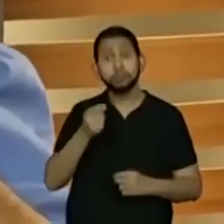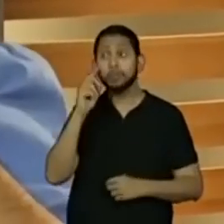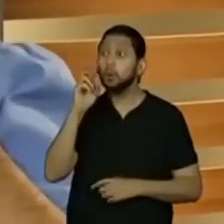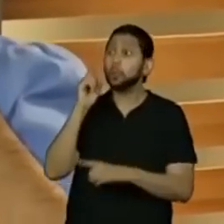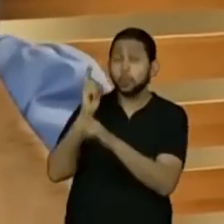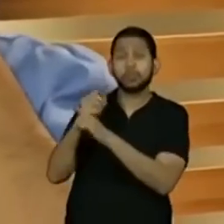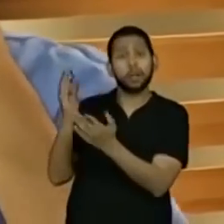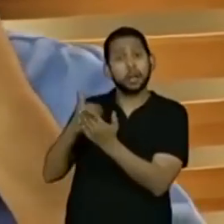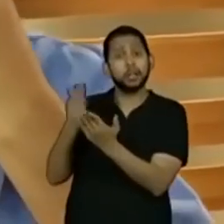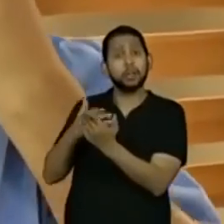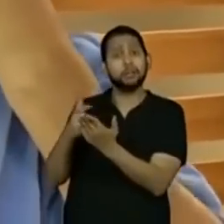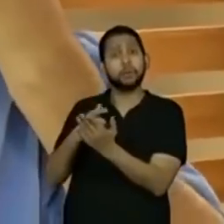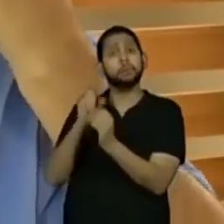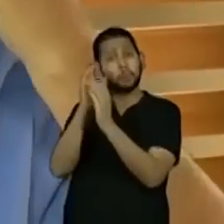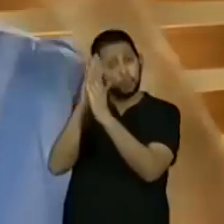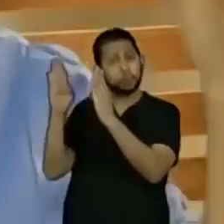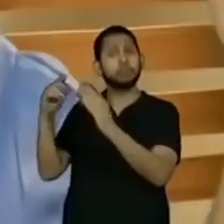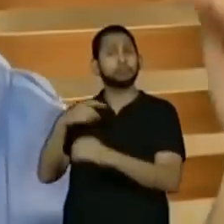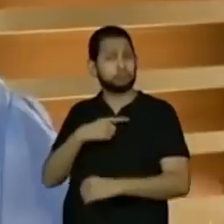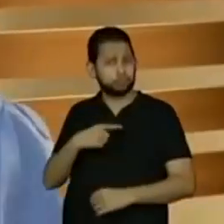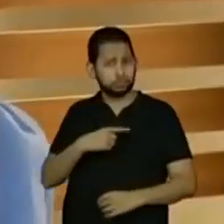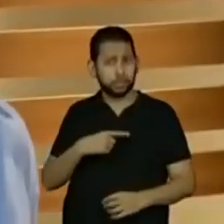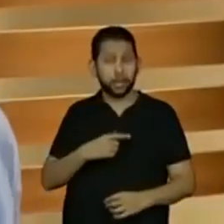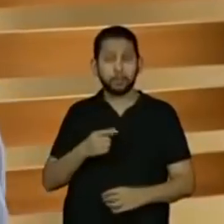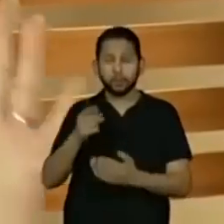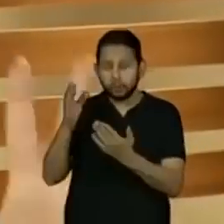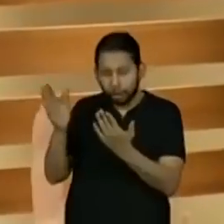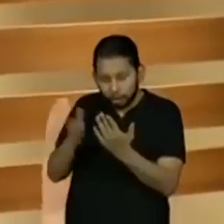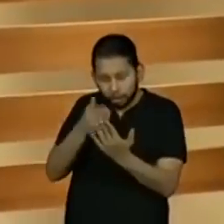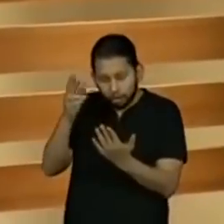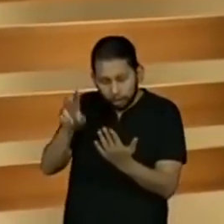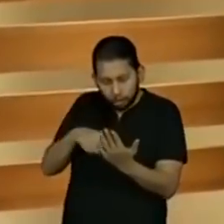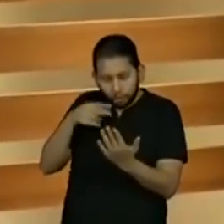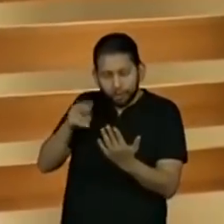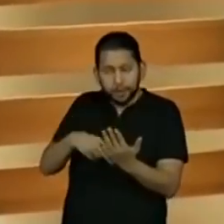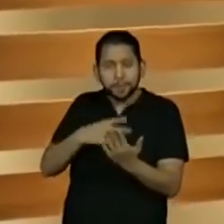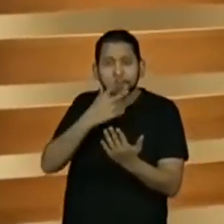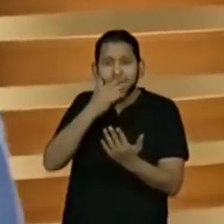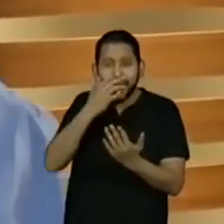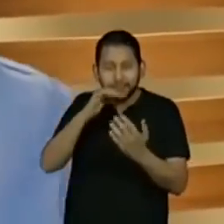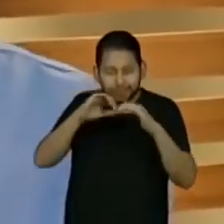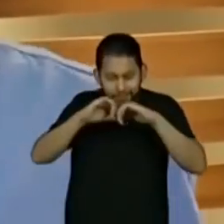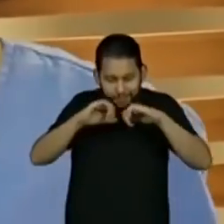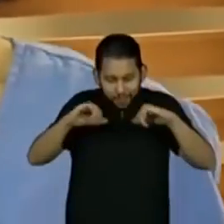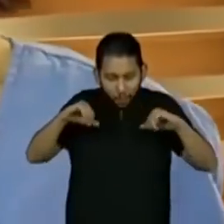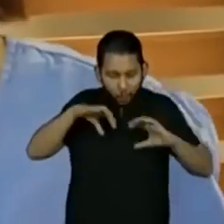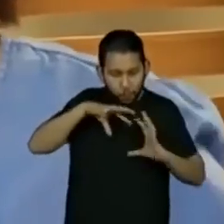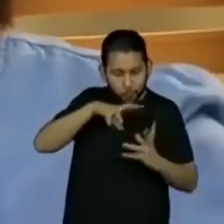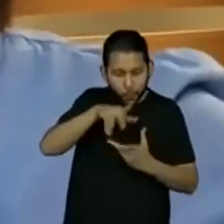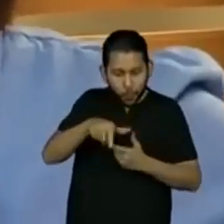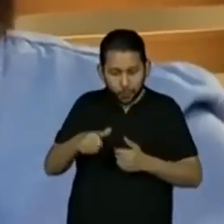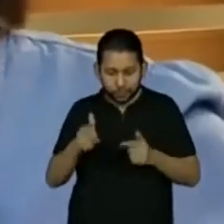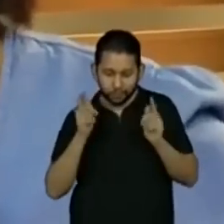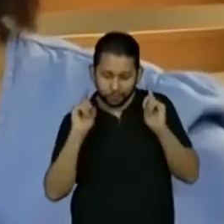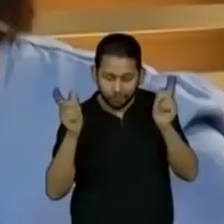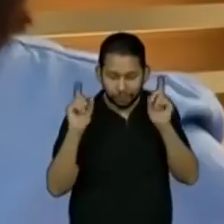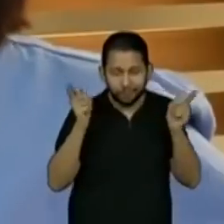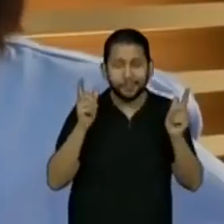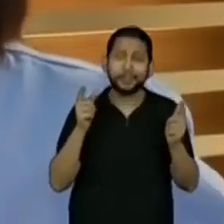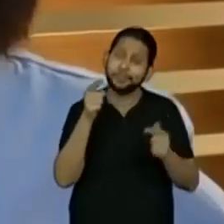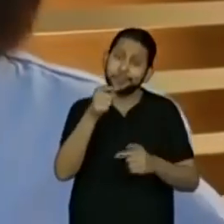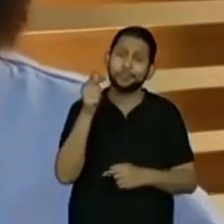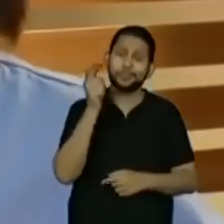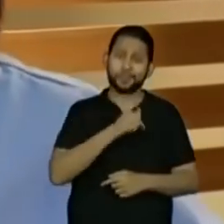Então, eu acho que você vai mergulhar nas histórias e vai viver essa aventura da